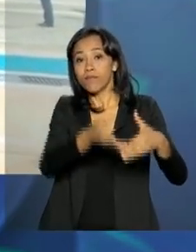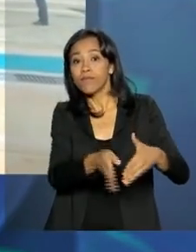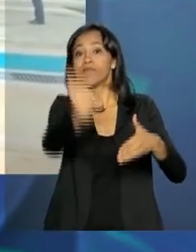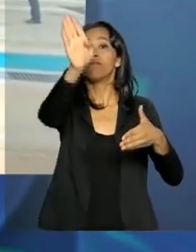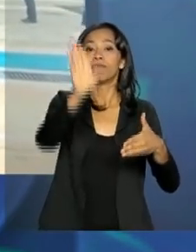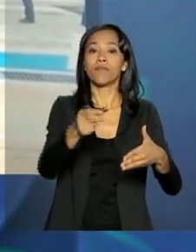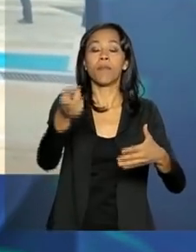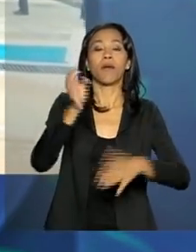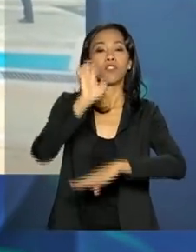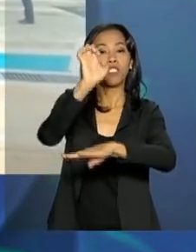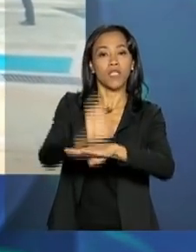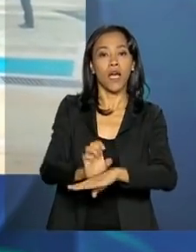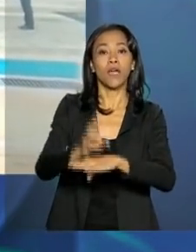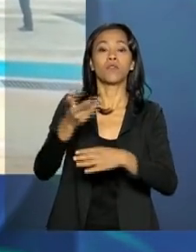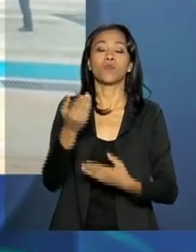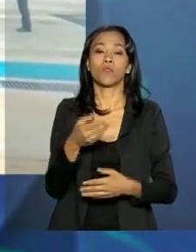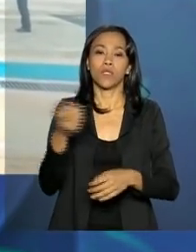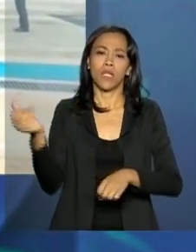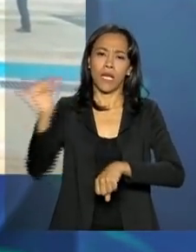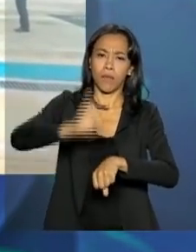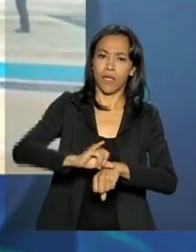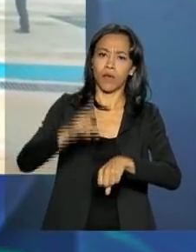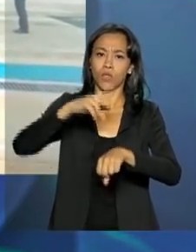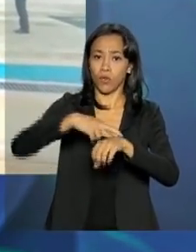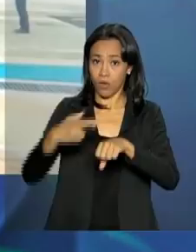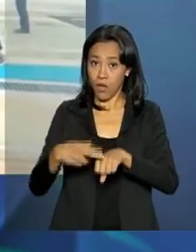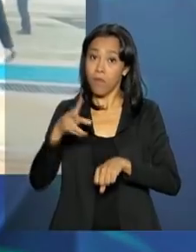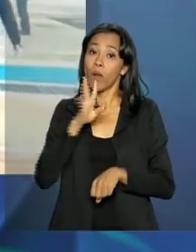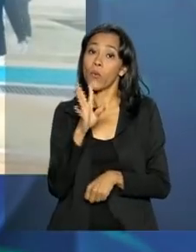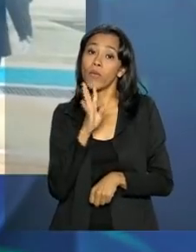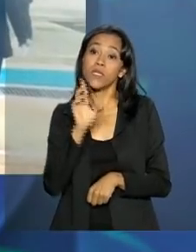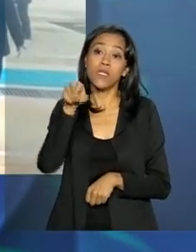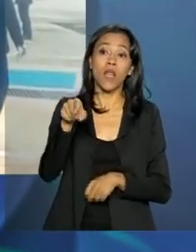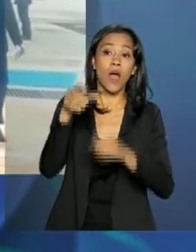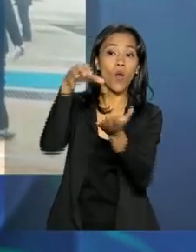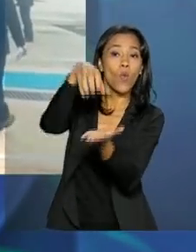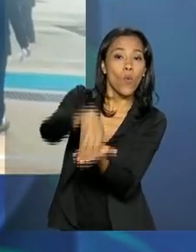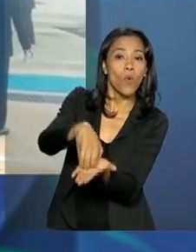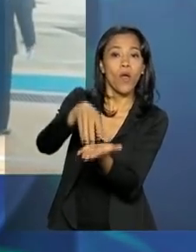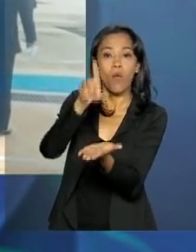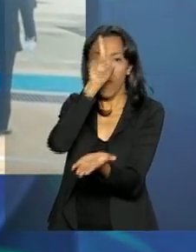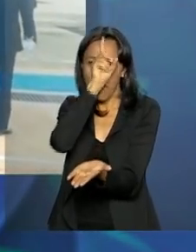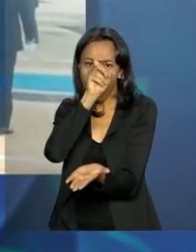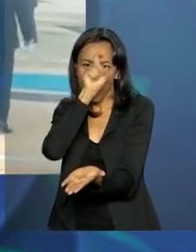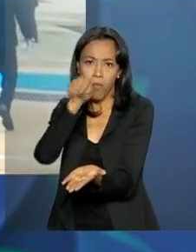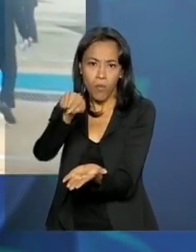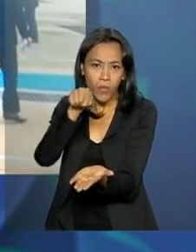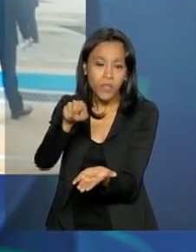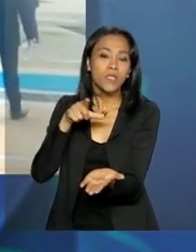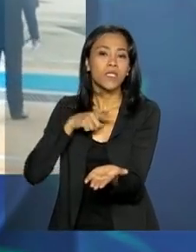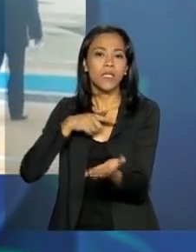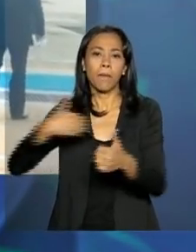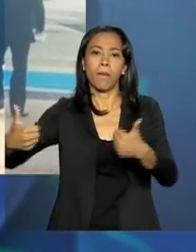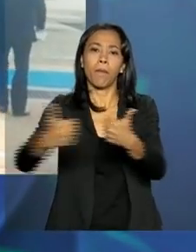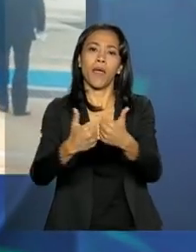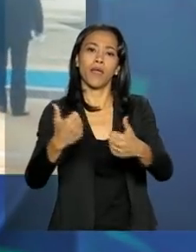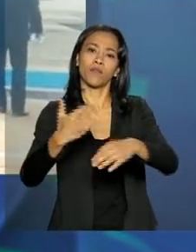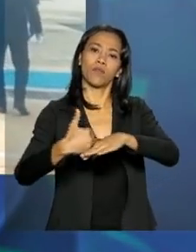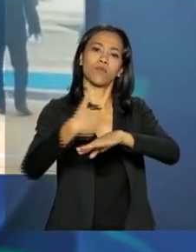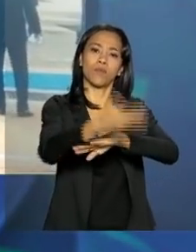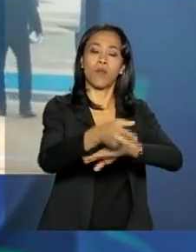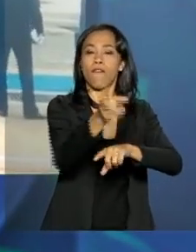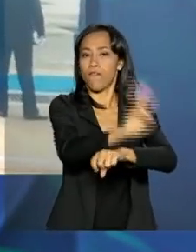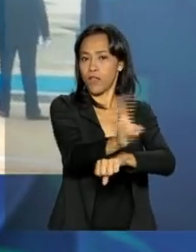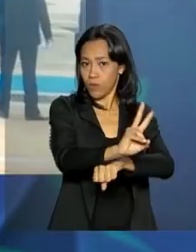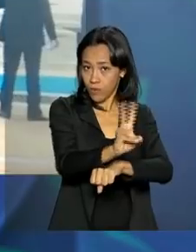conhecer as instalações dos abrigos e também o posto de triagem que fica na cidade de Pacaraima, na fronteira com a Venezuela. O objetivo